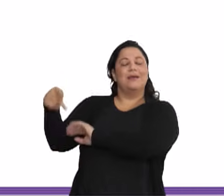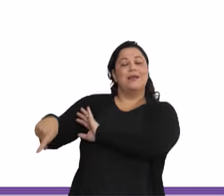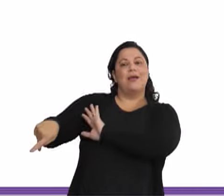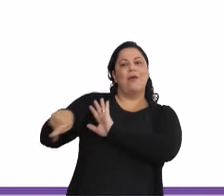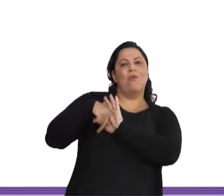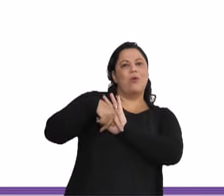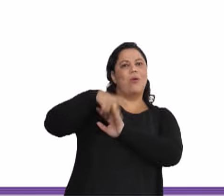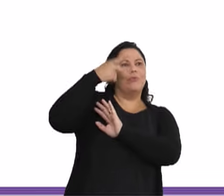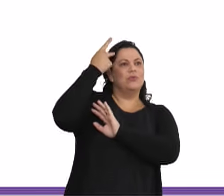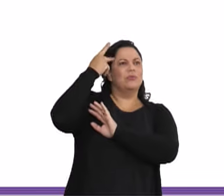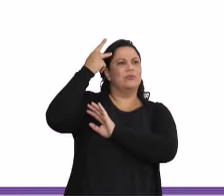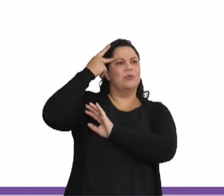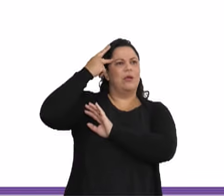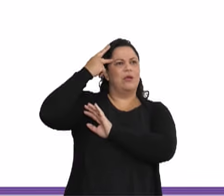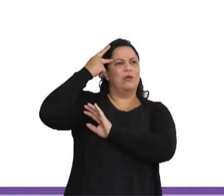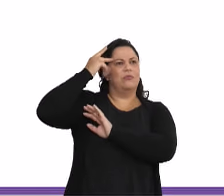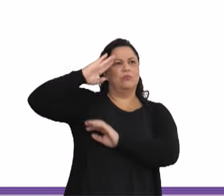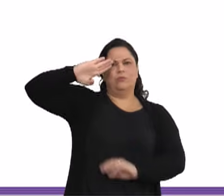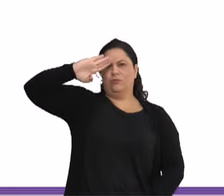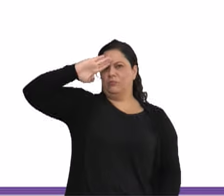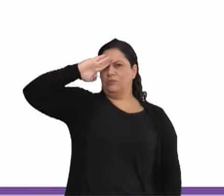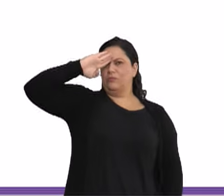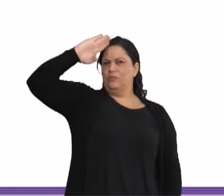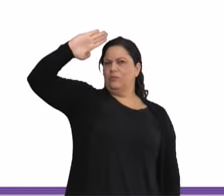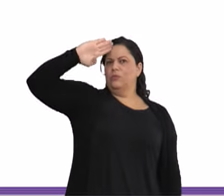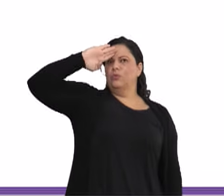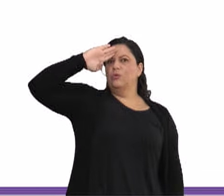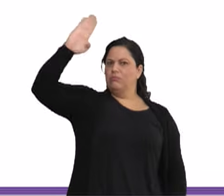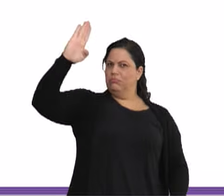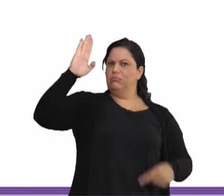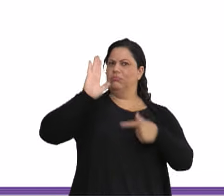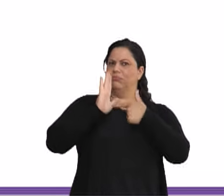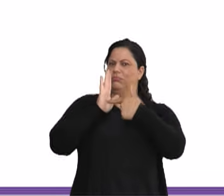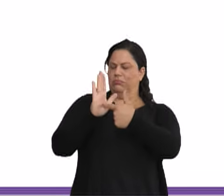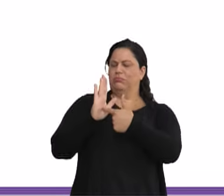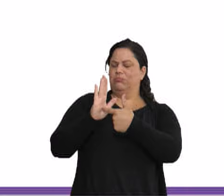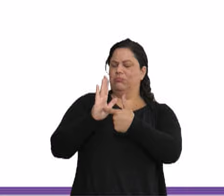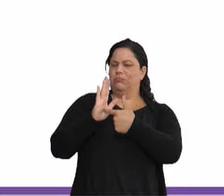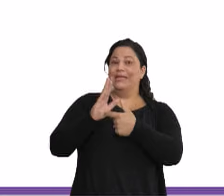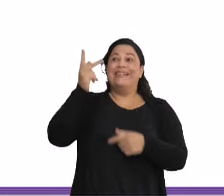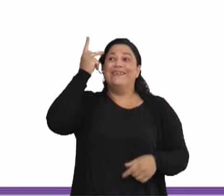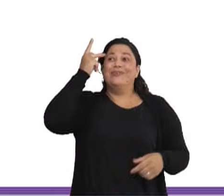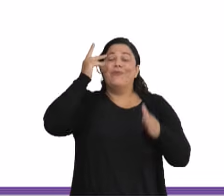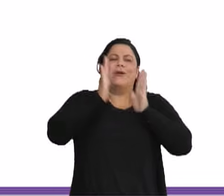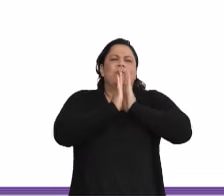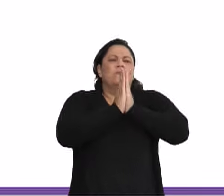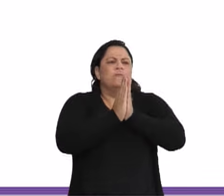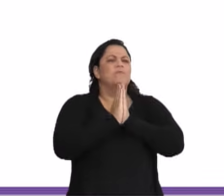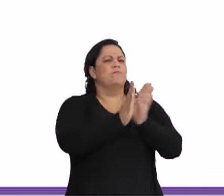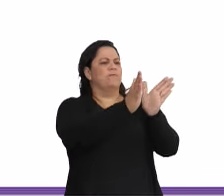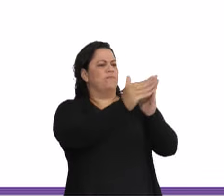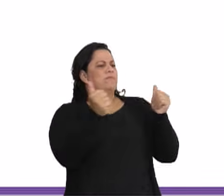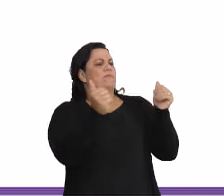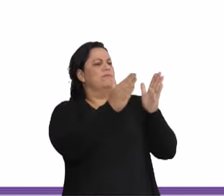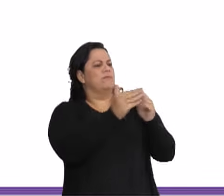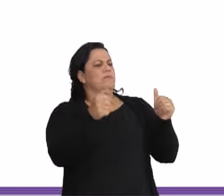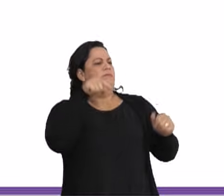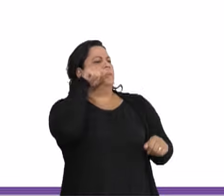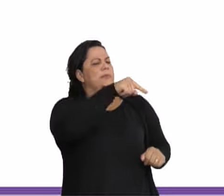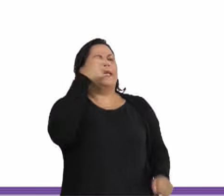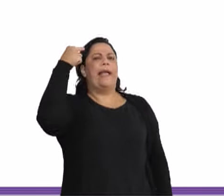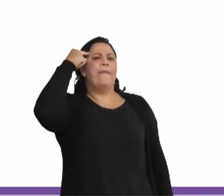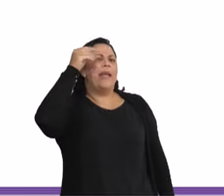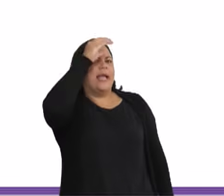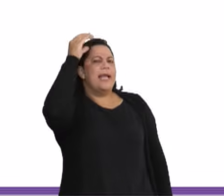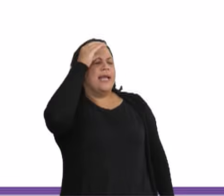Paulo. Olha isso que importante. Então, São Paulo está pedindo, vem com a gente. Vem, consulte sua consciência, você vai ver